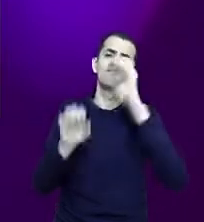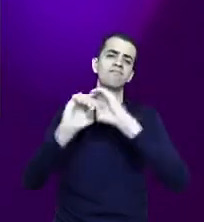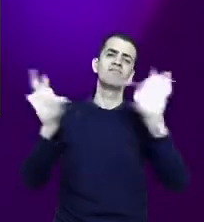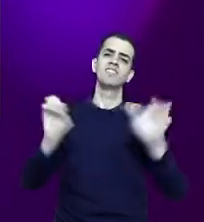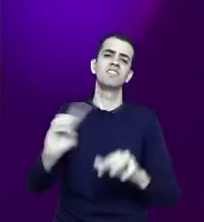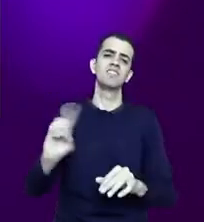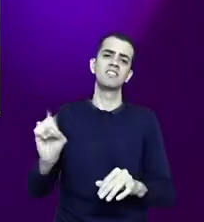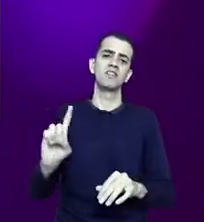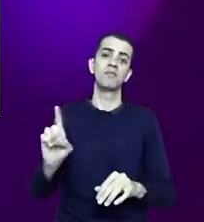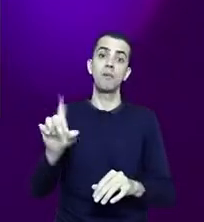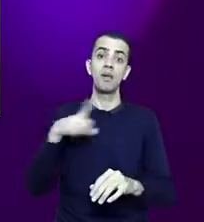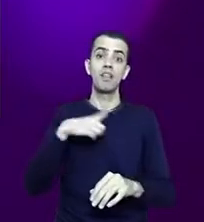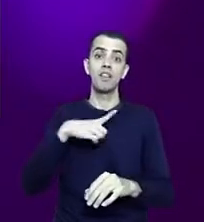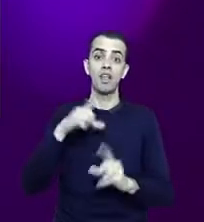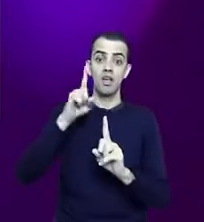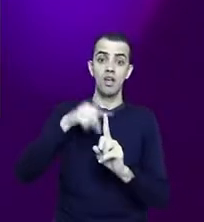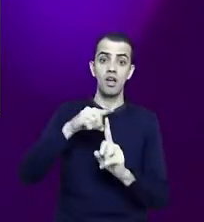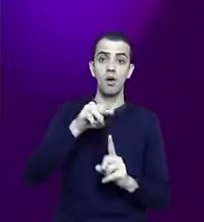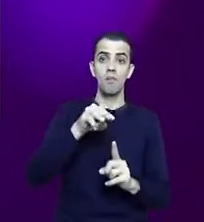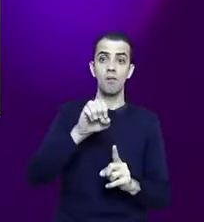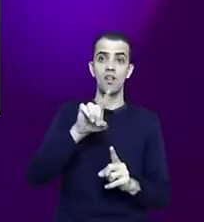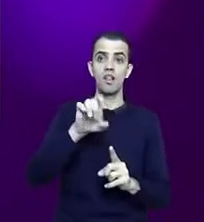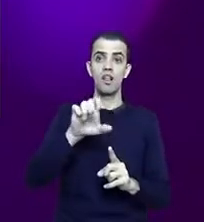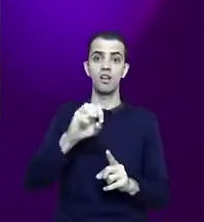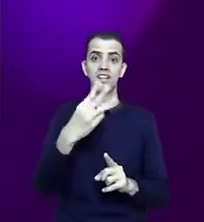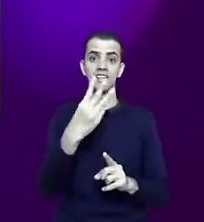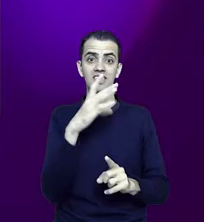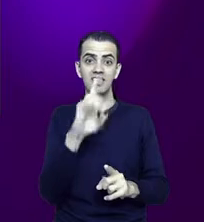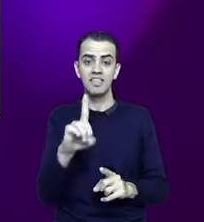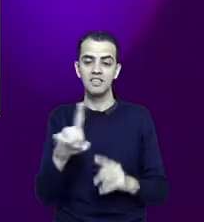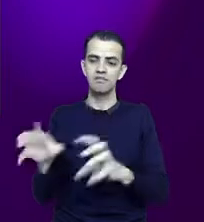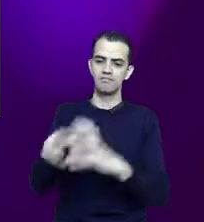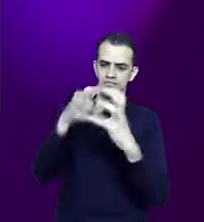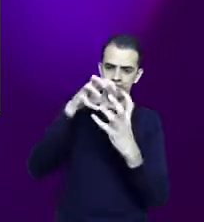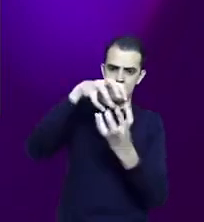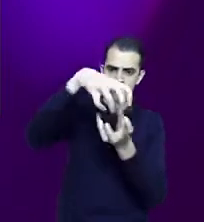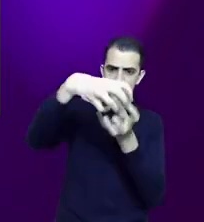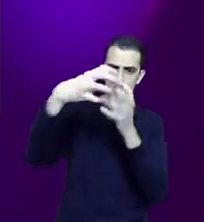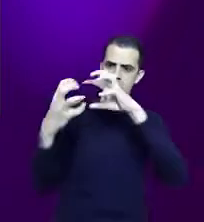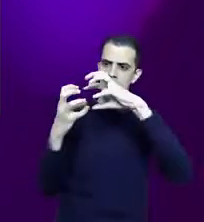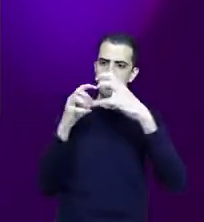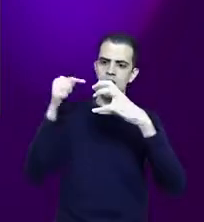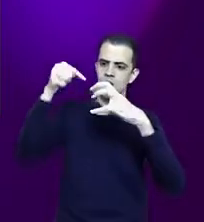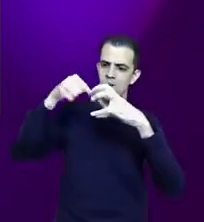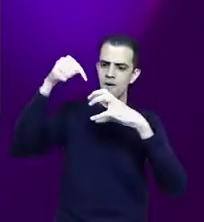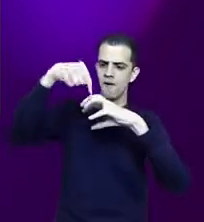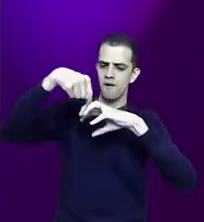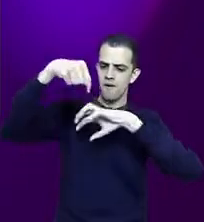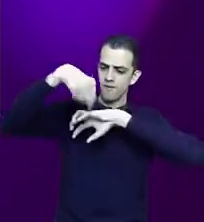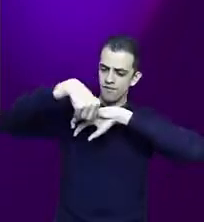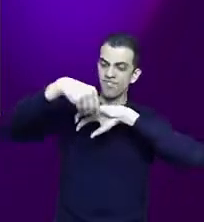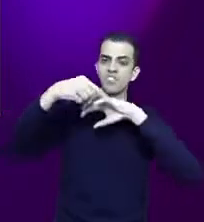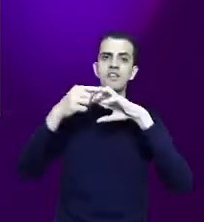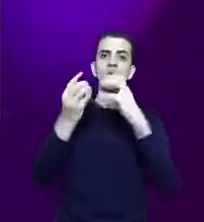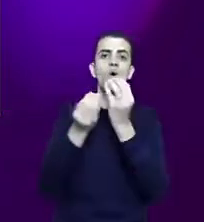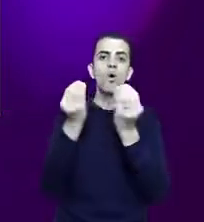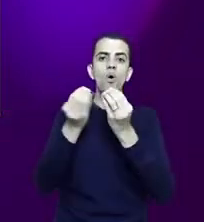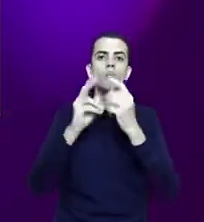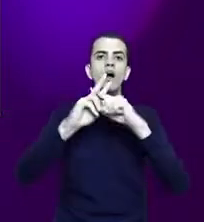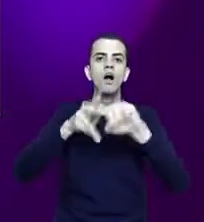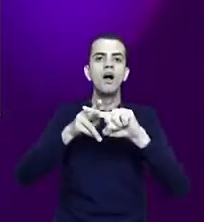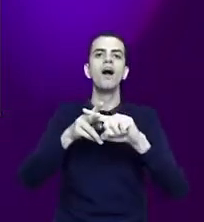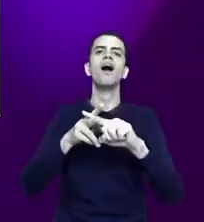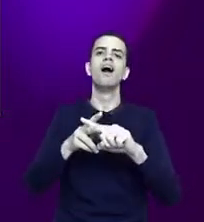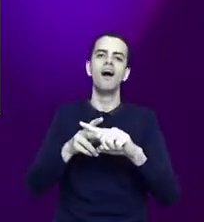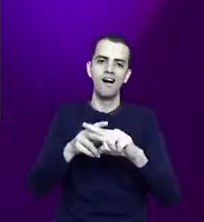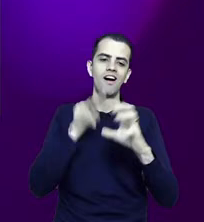sem você ter um modelo de prototipagem para você analisar qual a melhor direção, qual a melhor via de acesso. Enfim, a